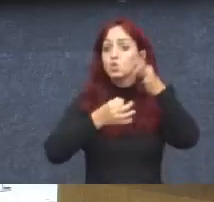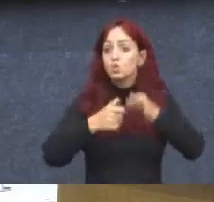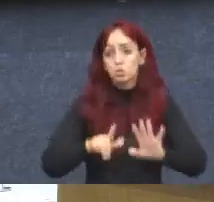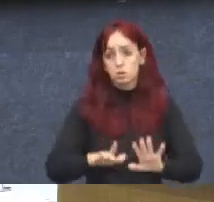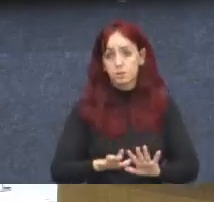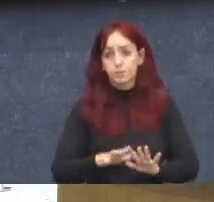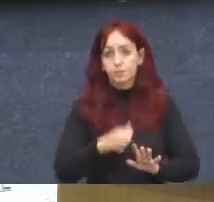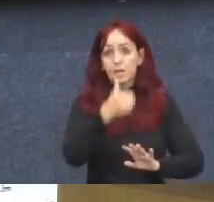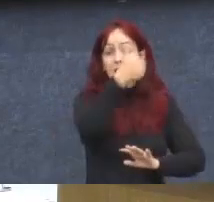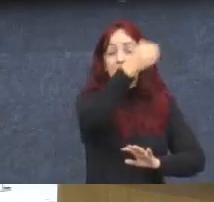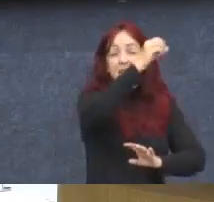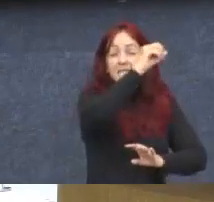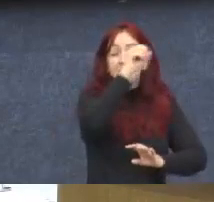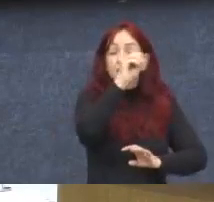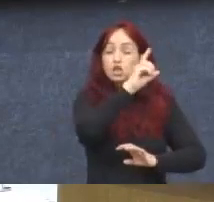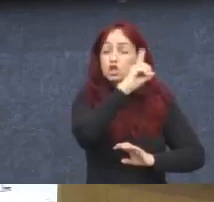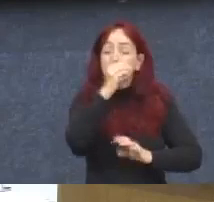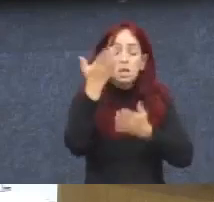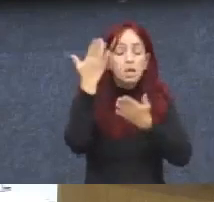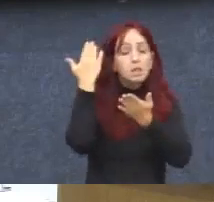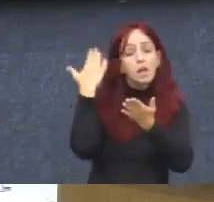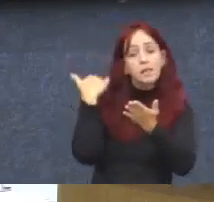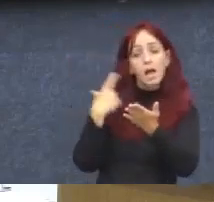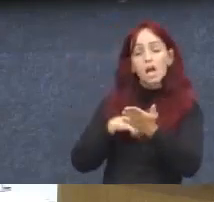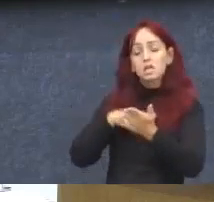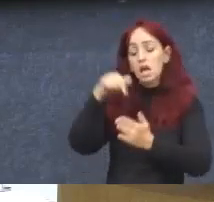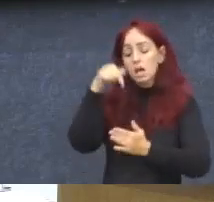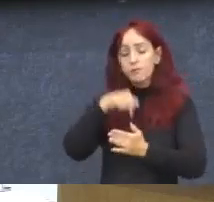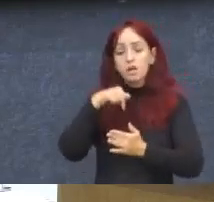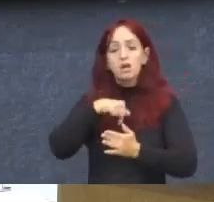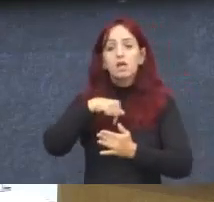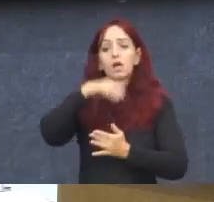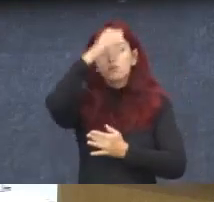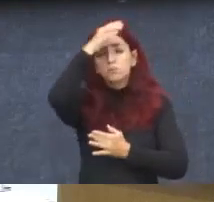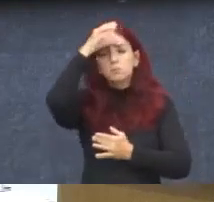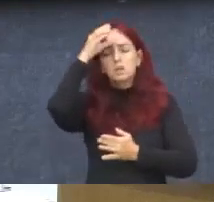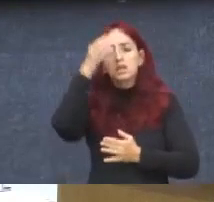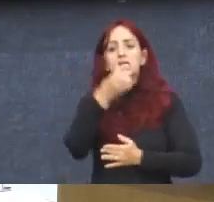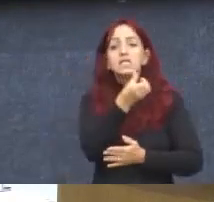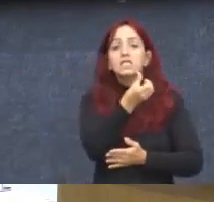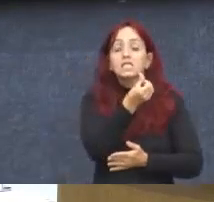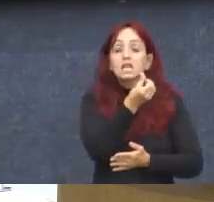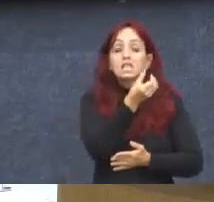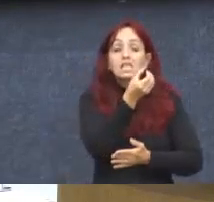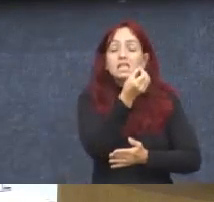100 dias atrás, existiam nesta casa